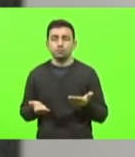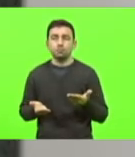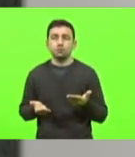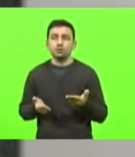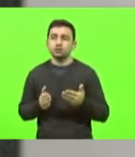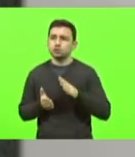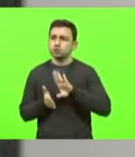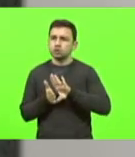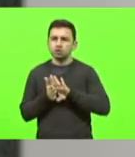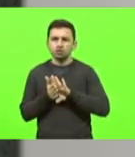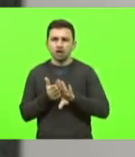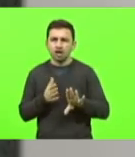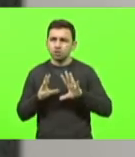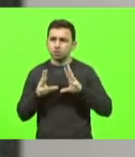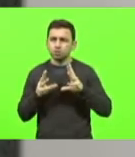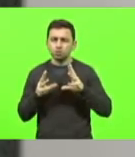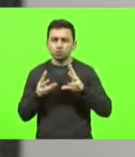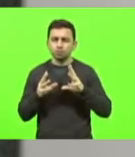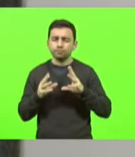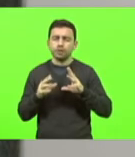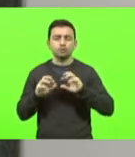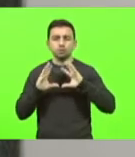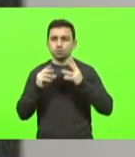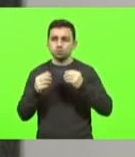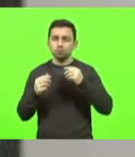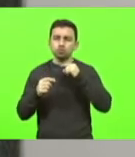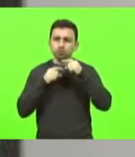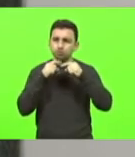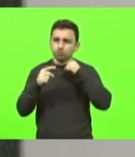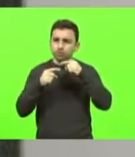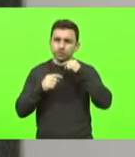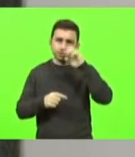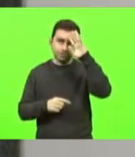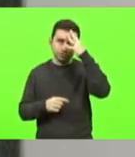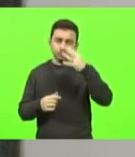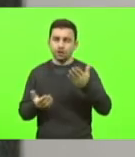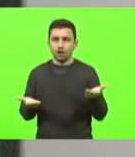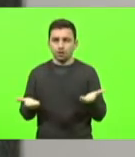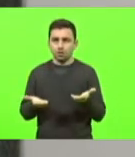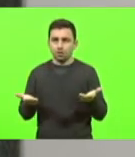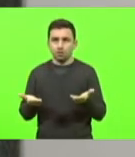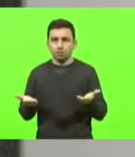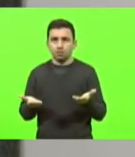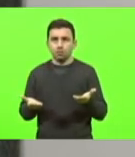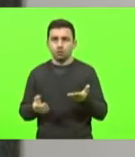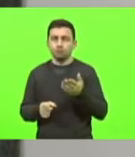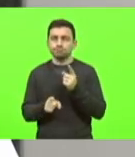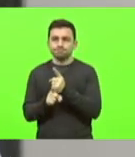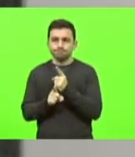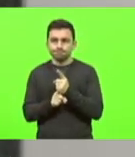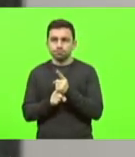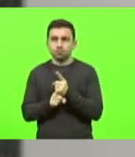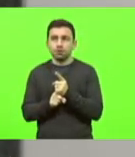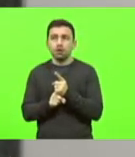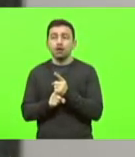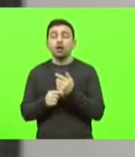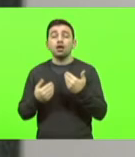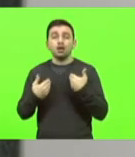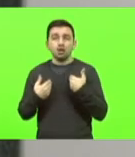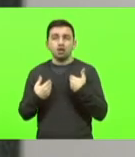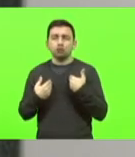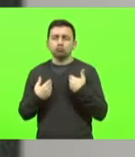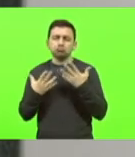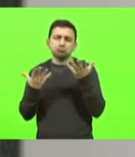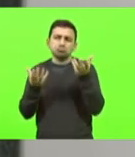retirar toda e qualquer dúvida a respeito desse meritório projeto, ao qual sou altamente favorável,